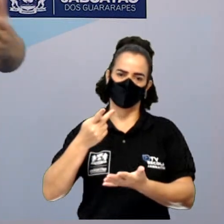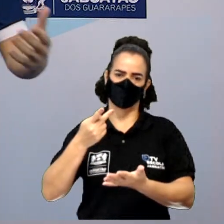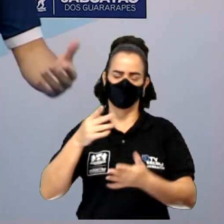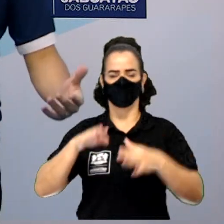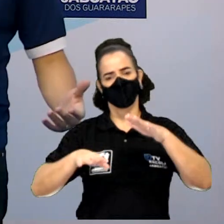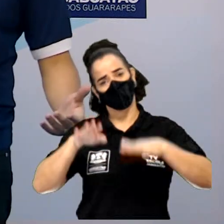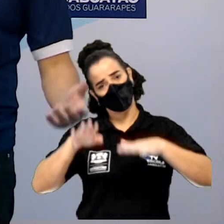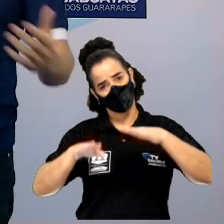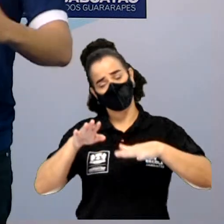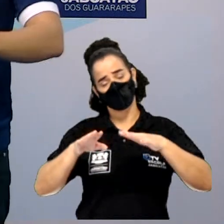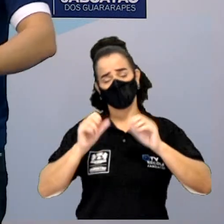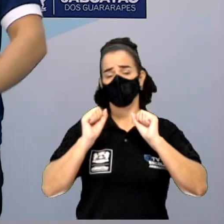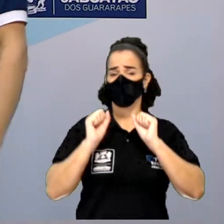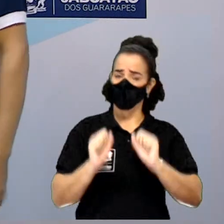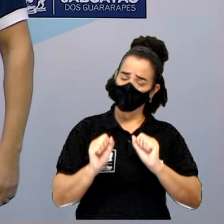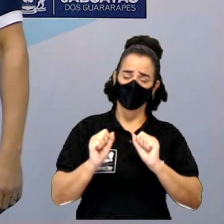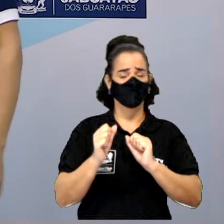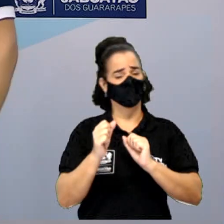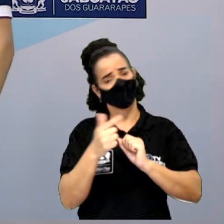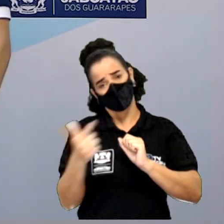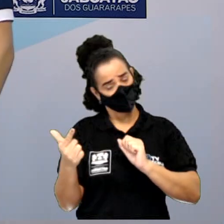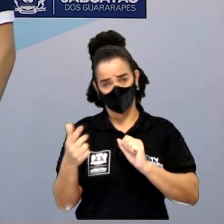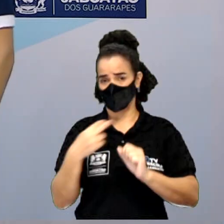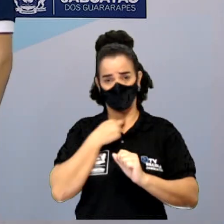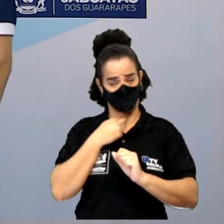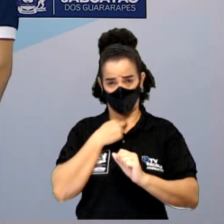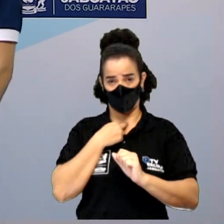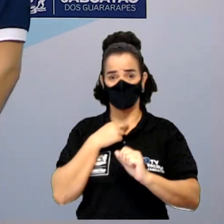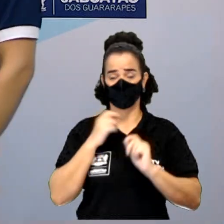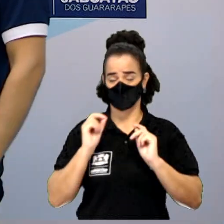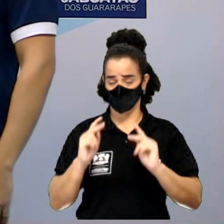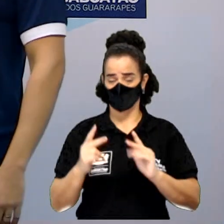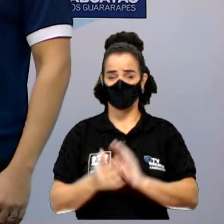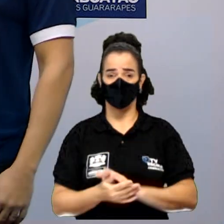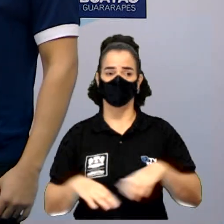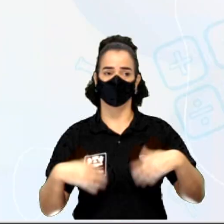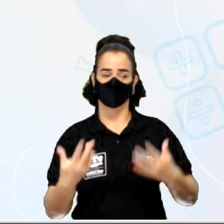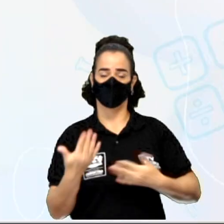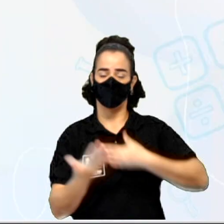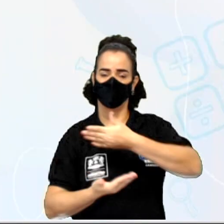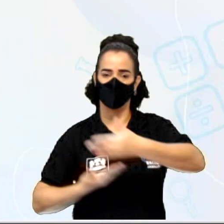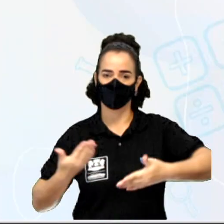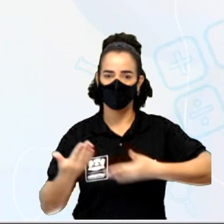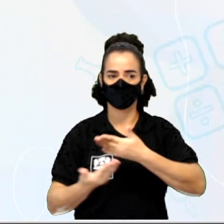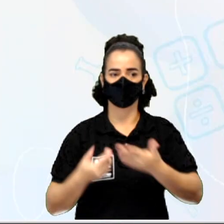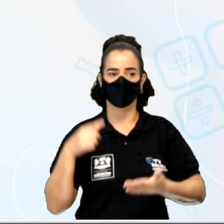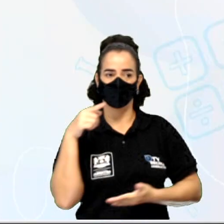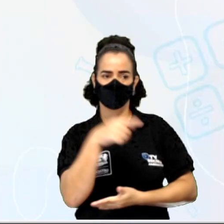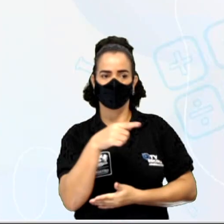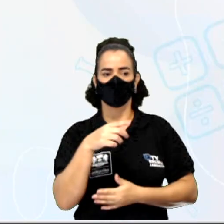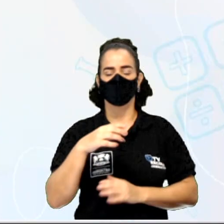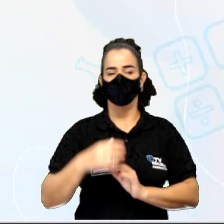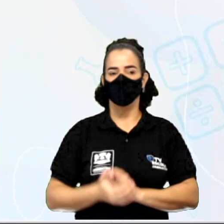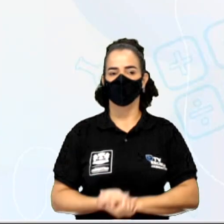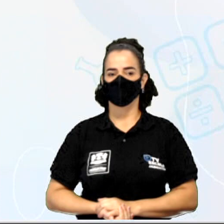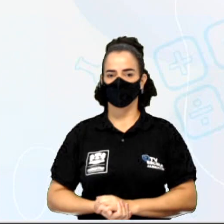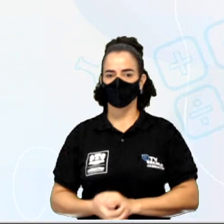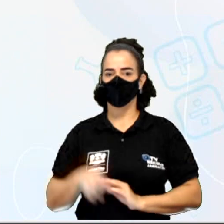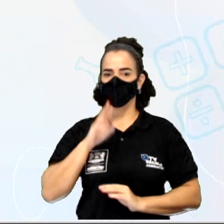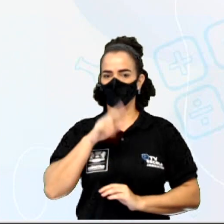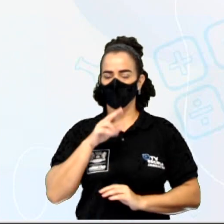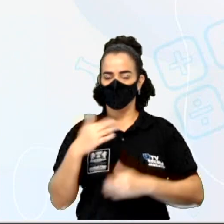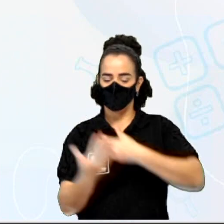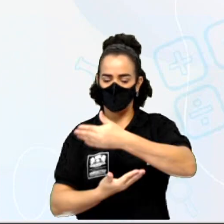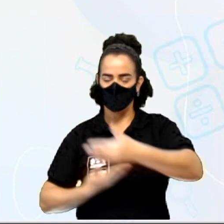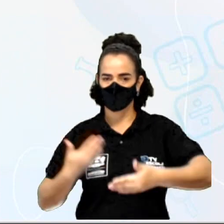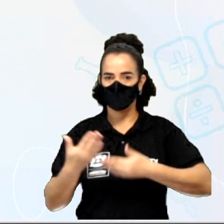Pode causar pena a alguém ou pode não causar. Portanto, chegamos aí à relação expressa pela conjunção, que é uma relação de